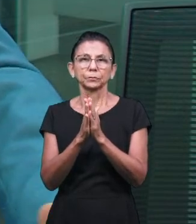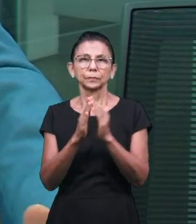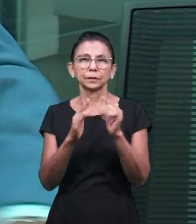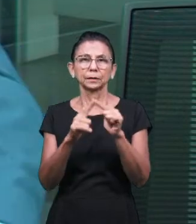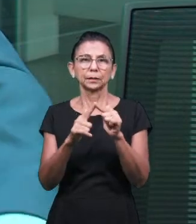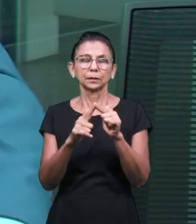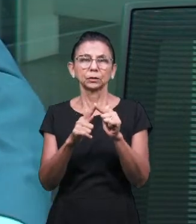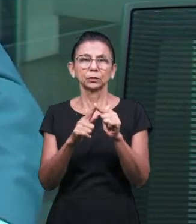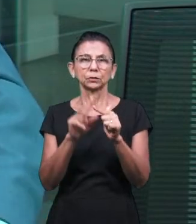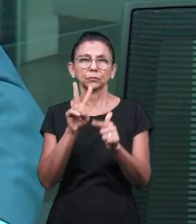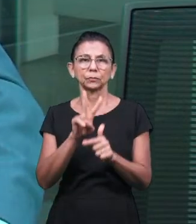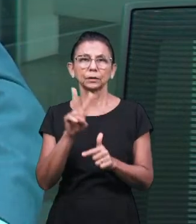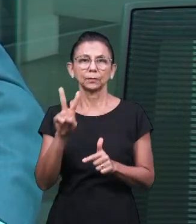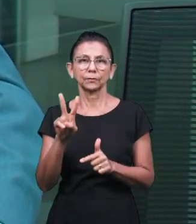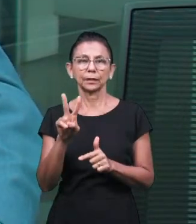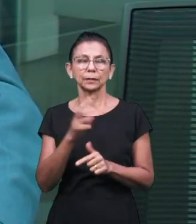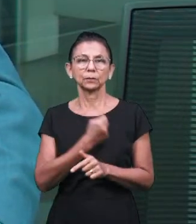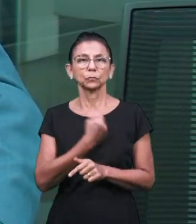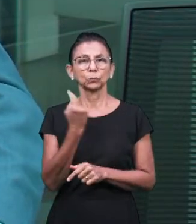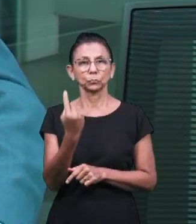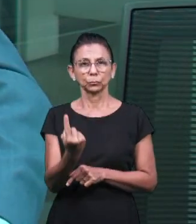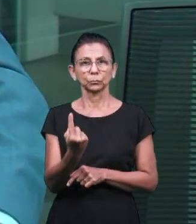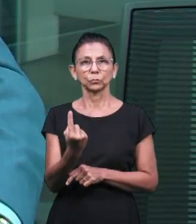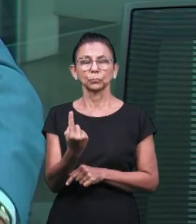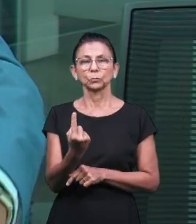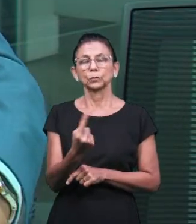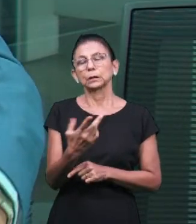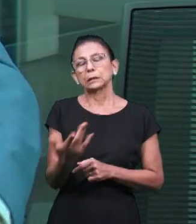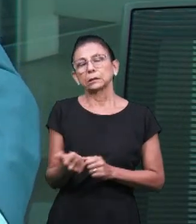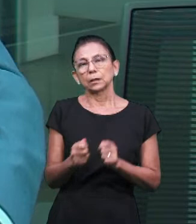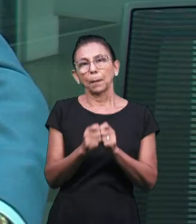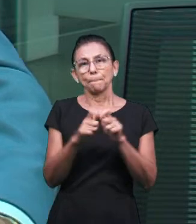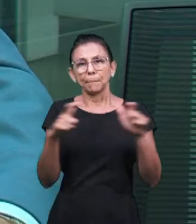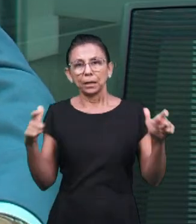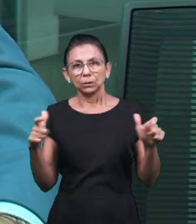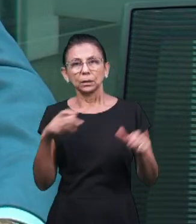70% desse grupo era de mulheres. Você tinha ali